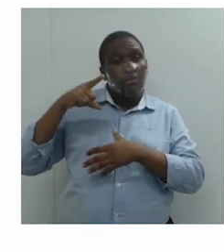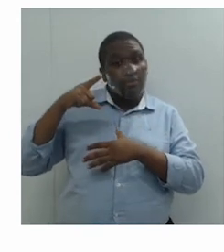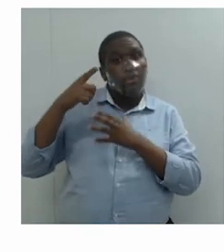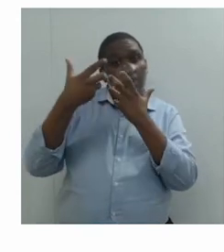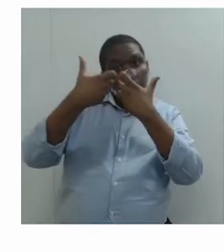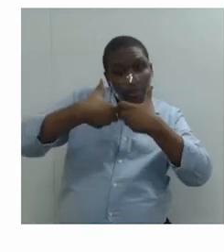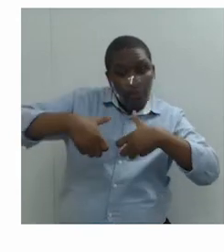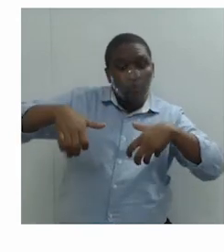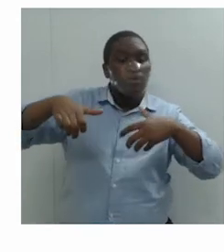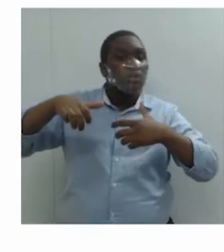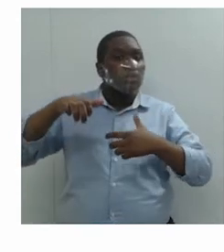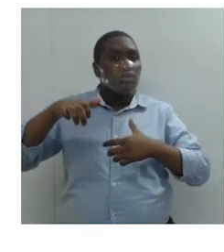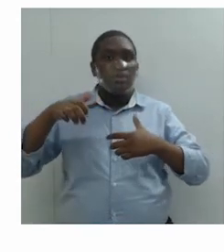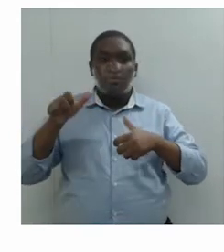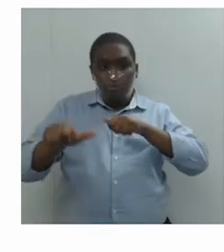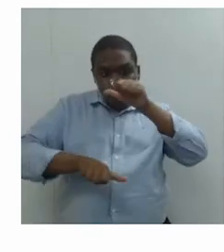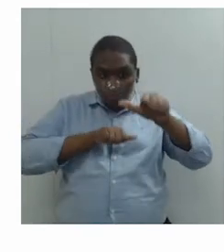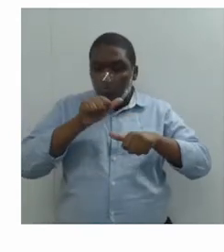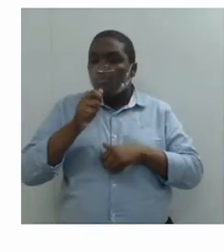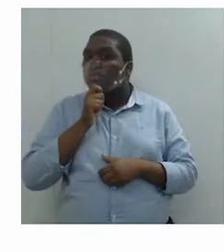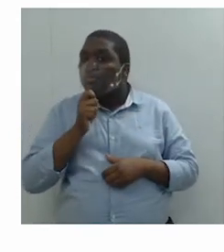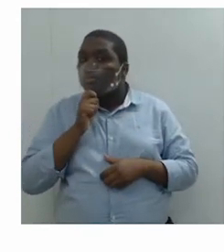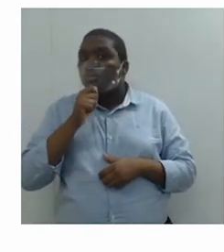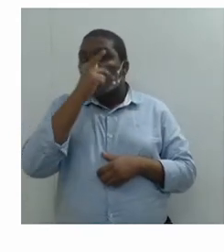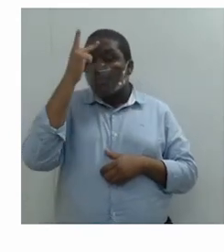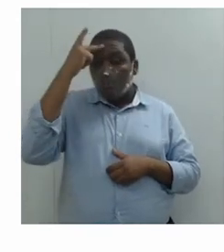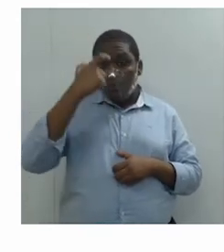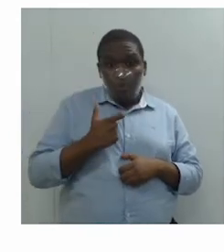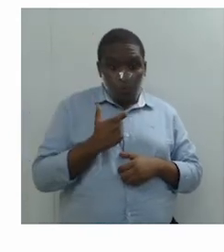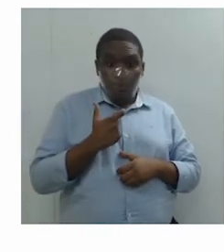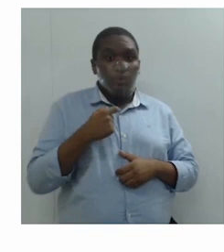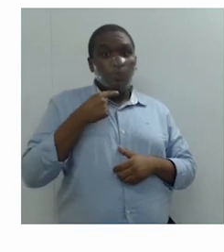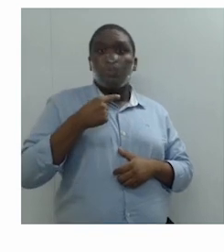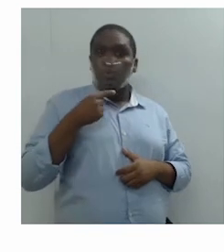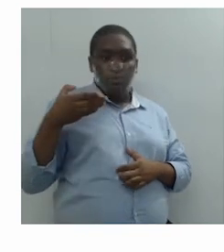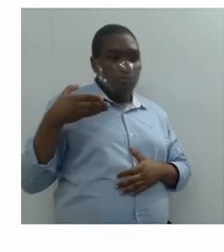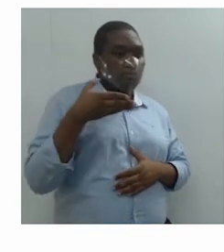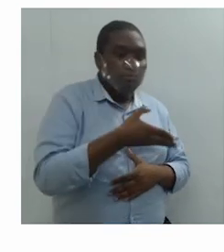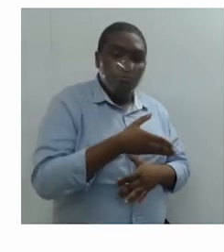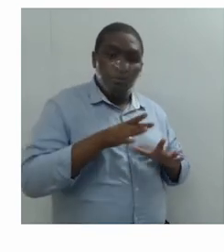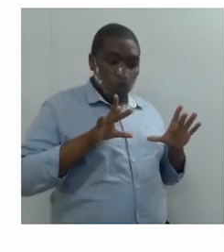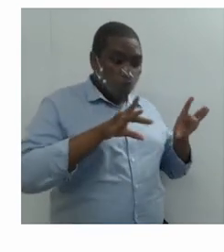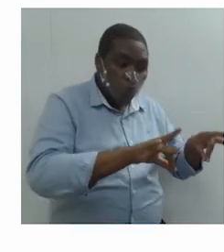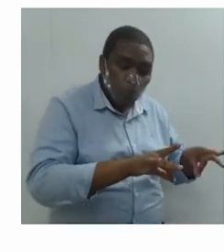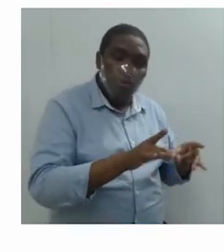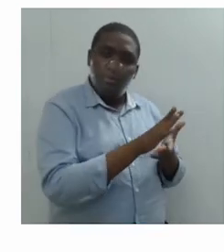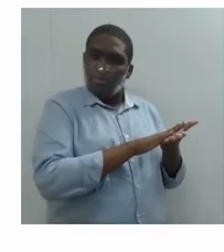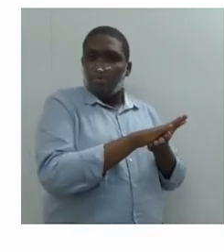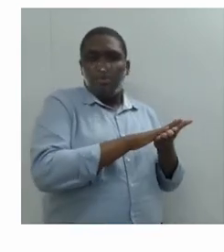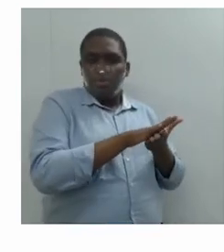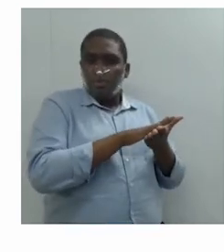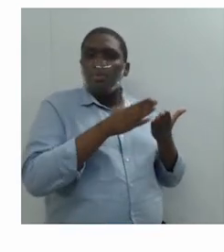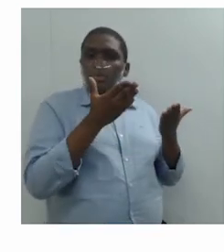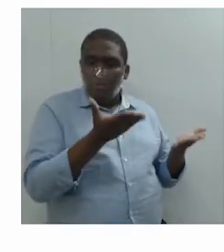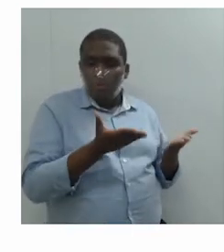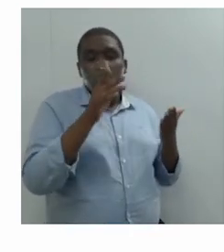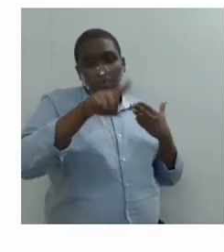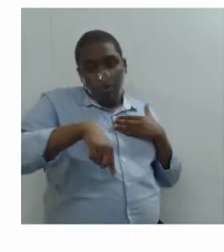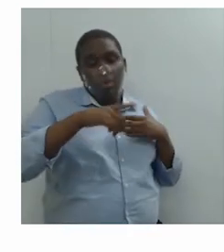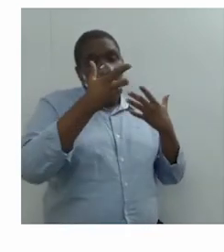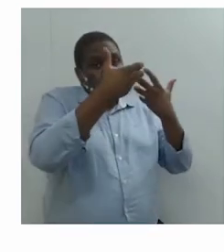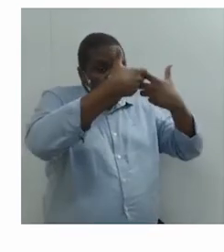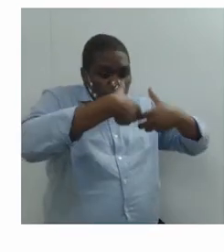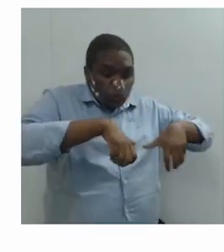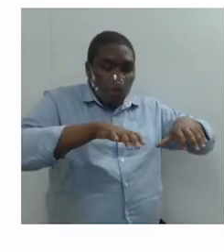não foram transformados, que o homem não foi lá, o homem não mexeu. Quando eu falo